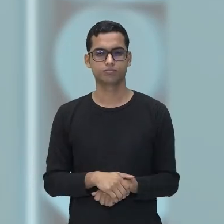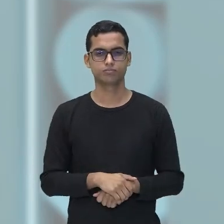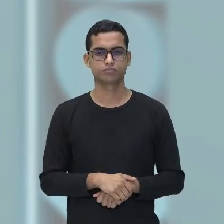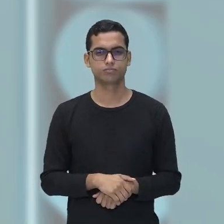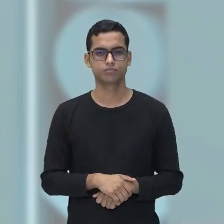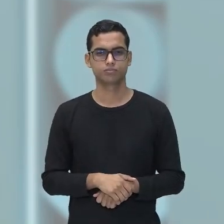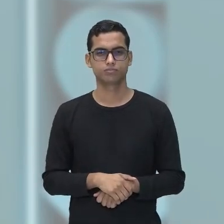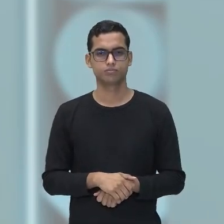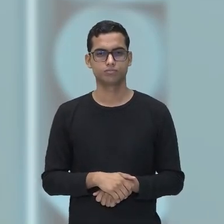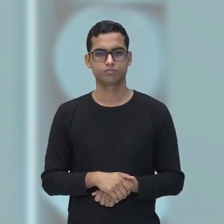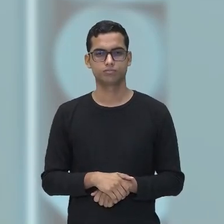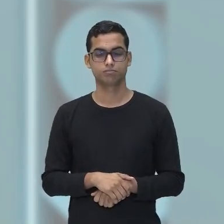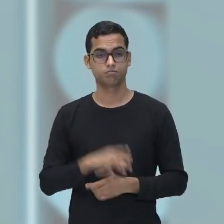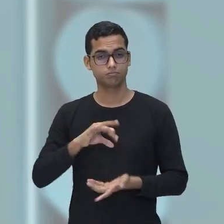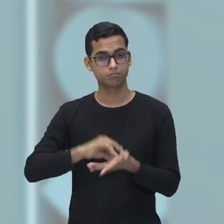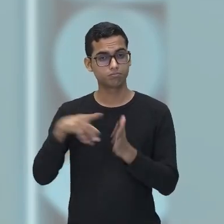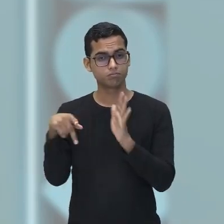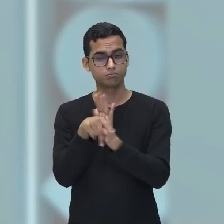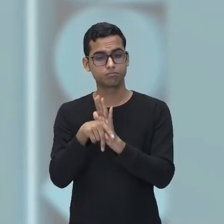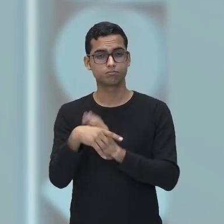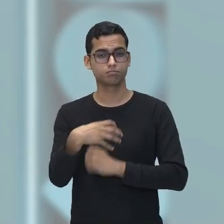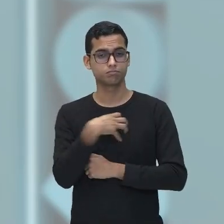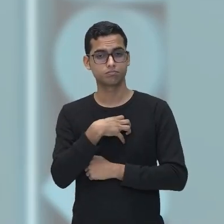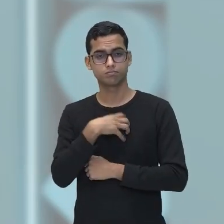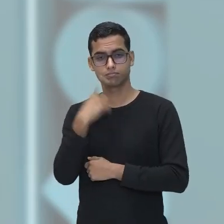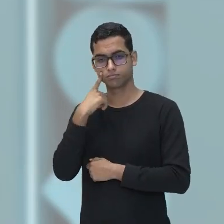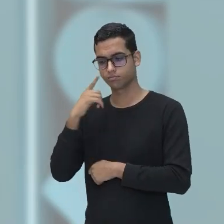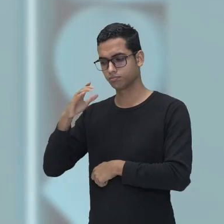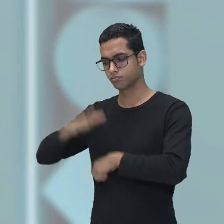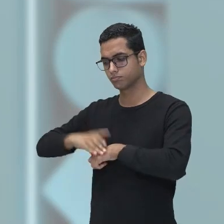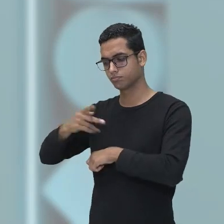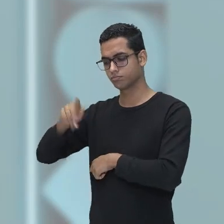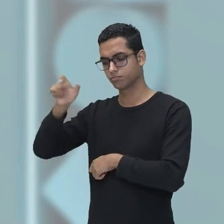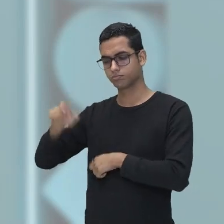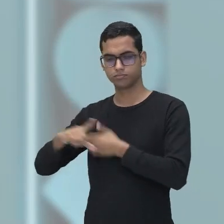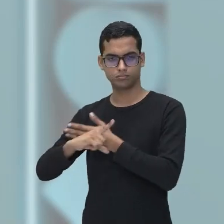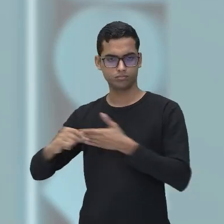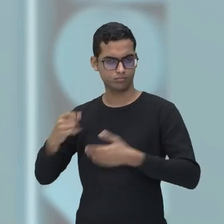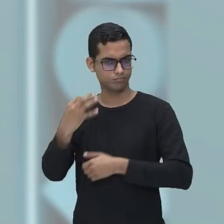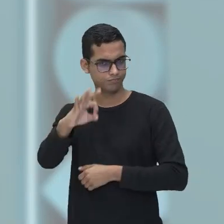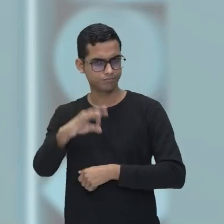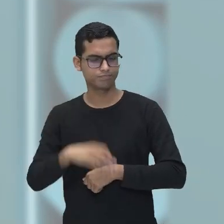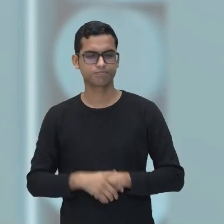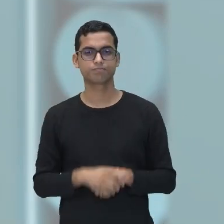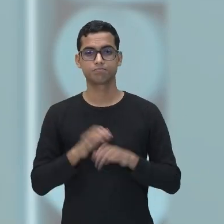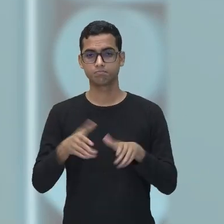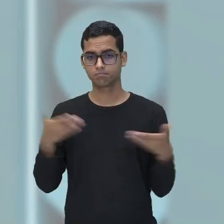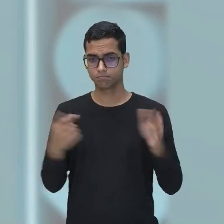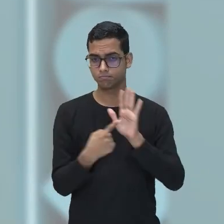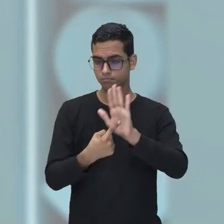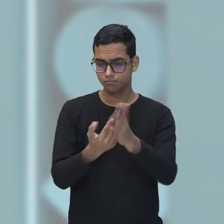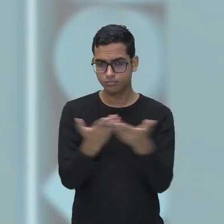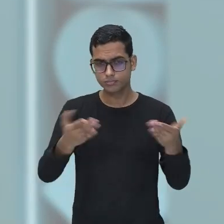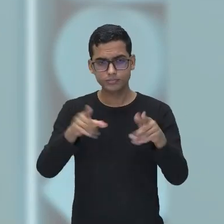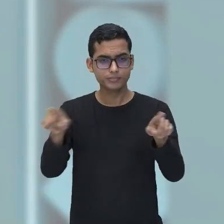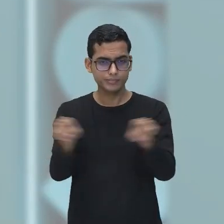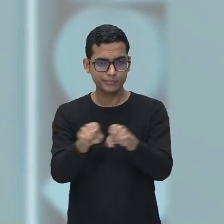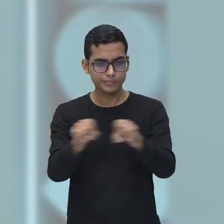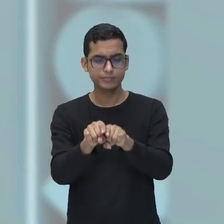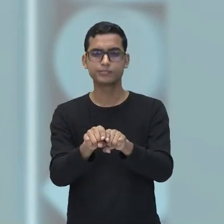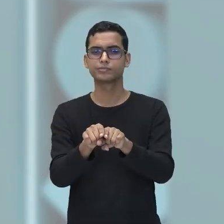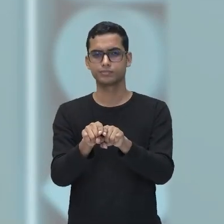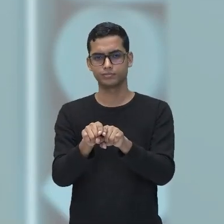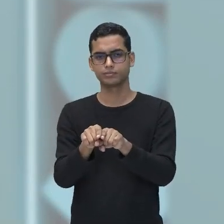seus escritos, e é o estilo do Saramago, correto? E aí, então, apresentamos um pouco sobre